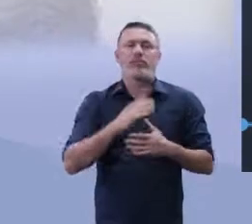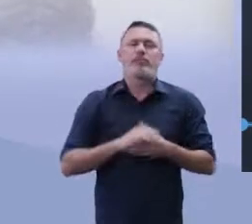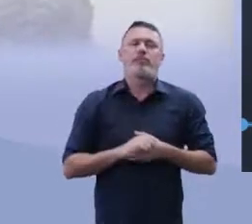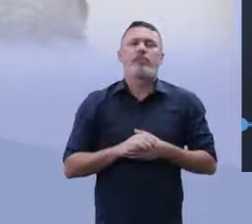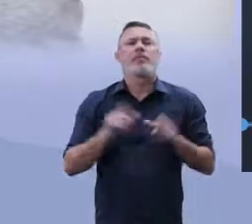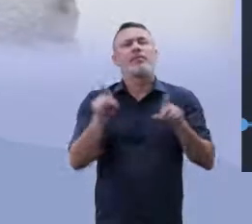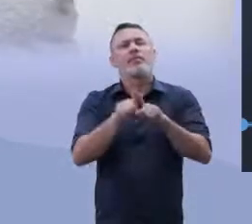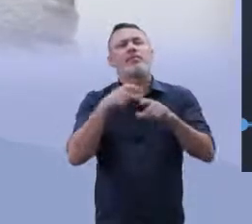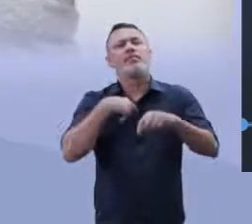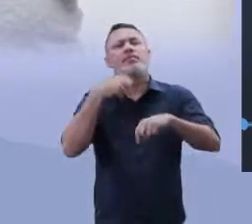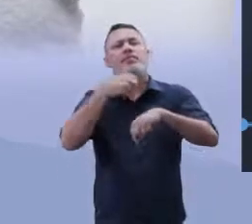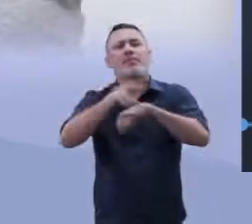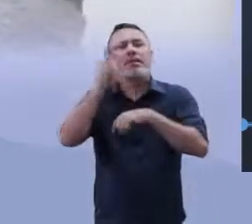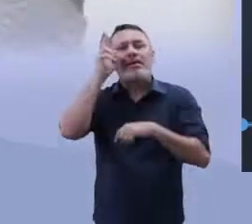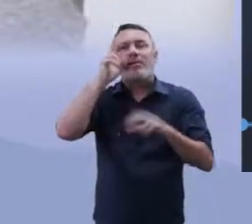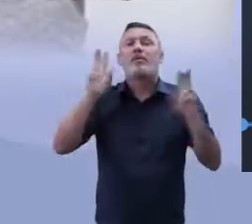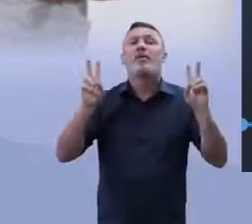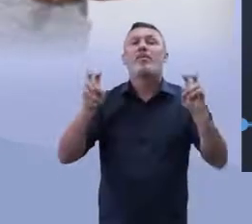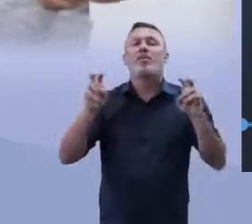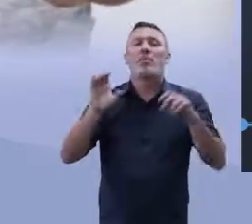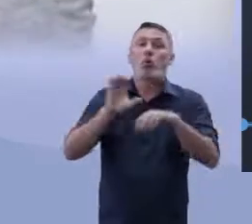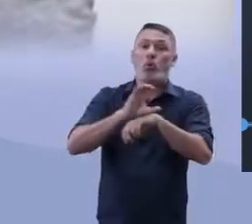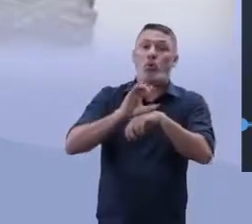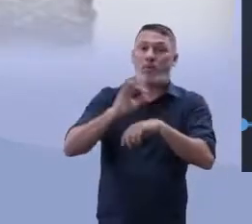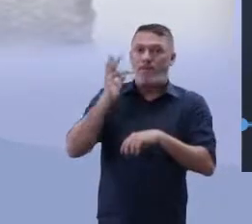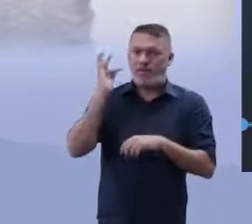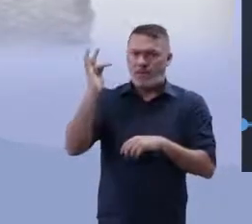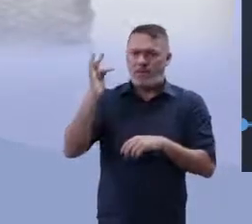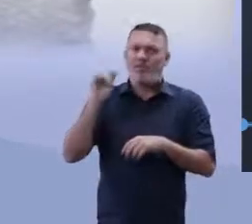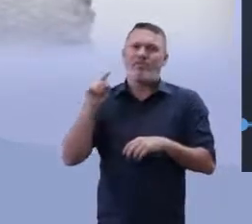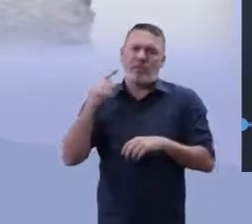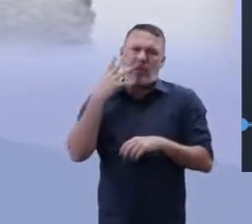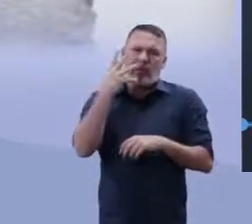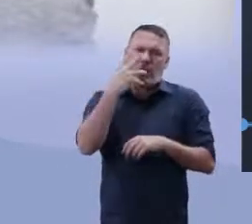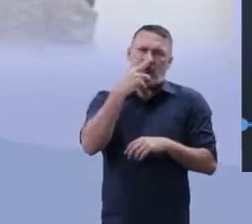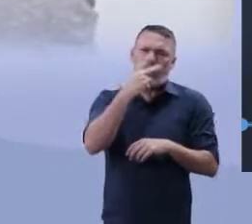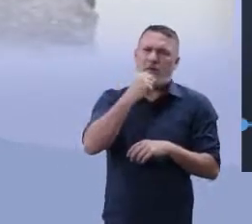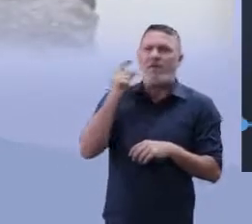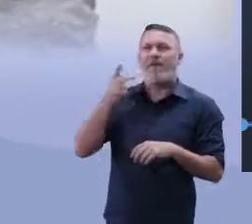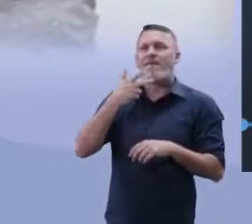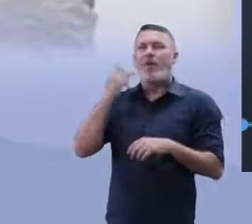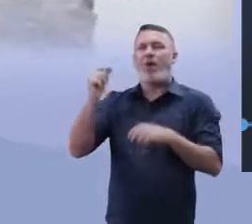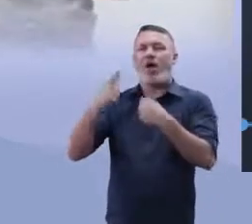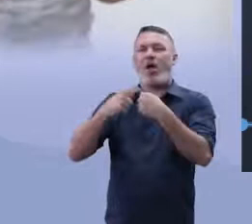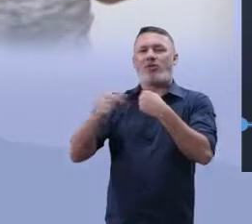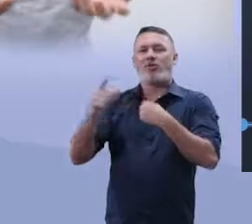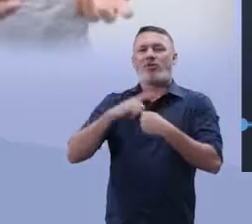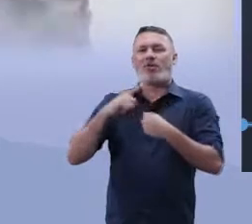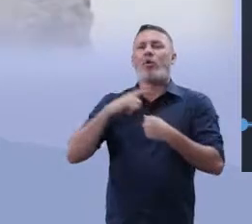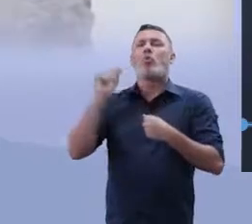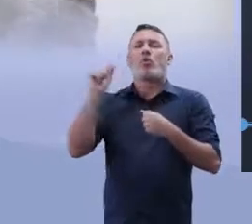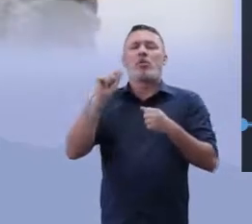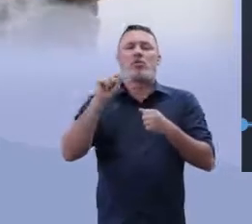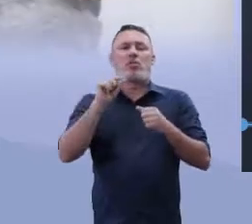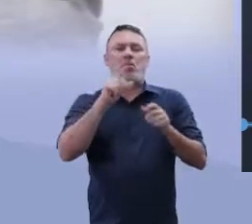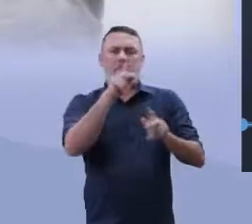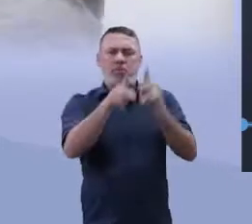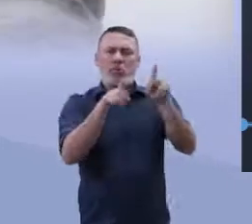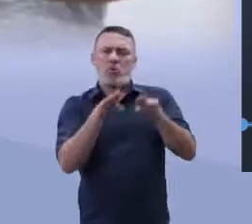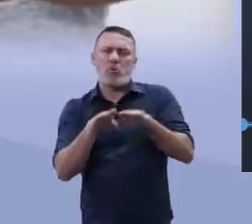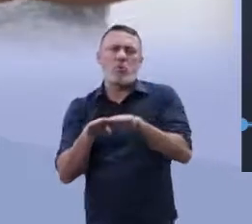vocês alguma coisa relativa à Constituição Federal, que é muito lindo, aquele trecho que fala: todos